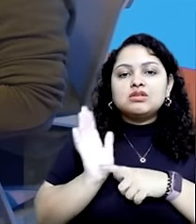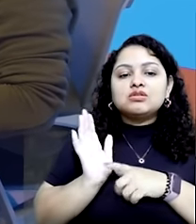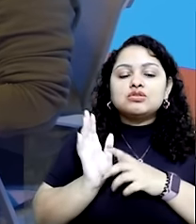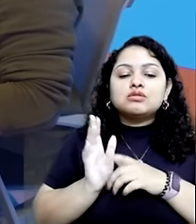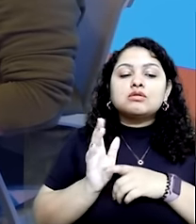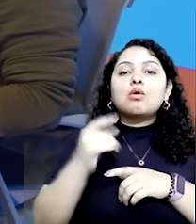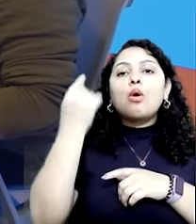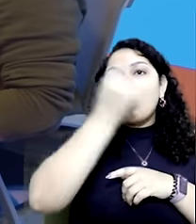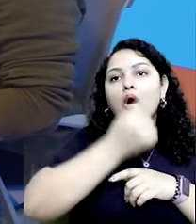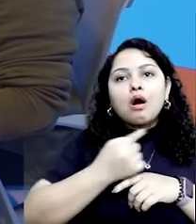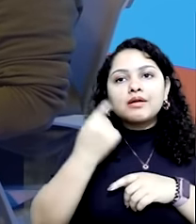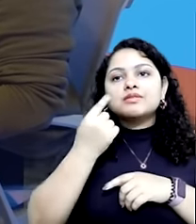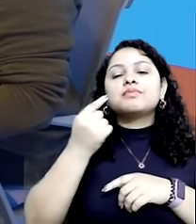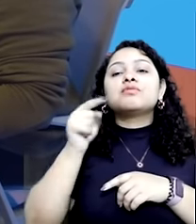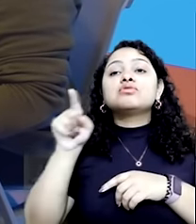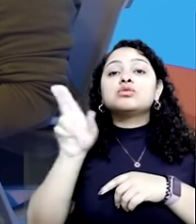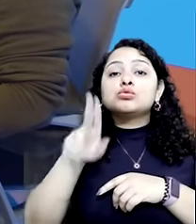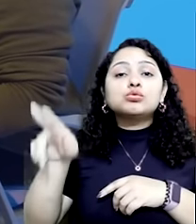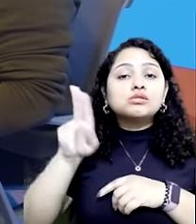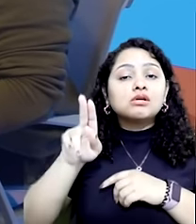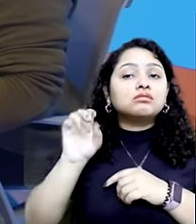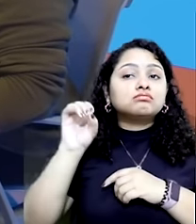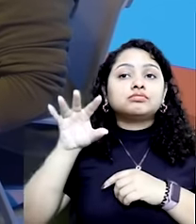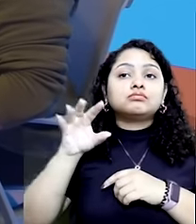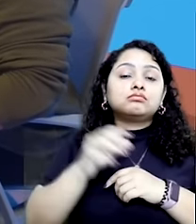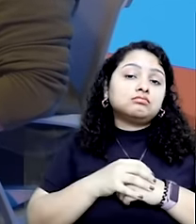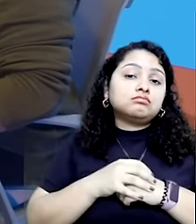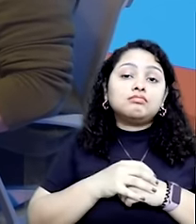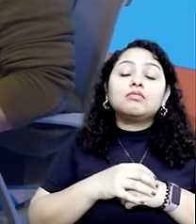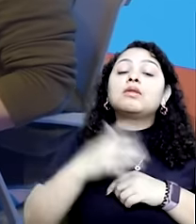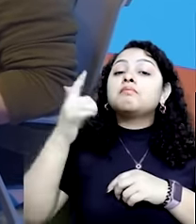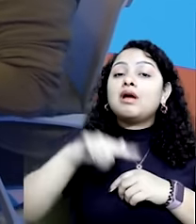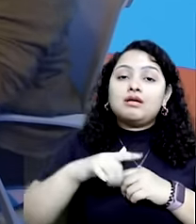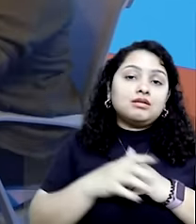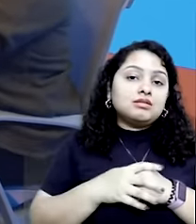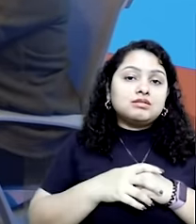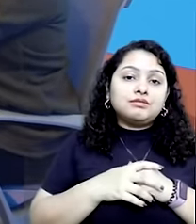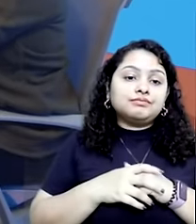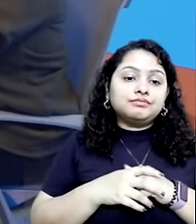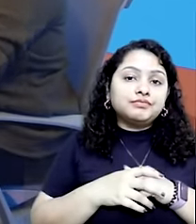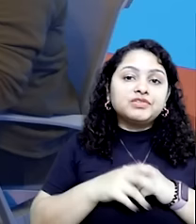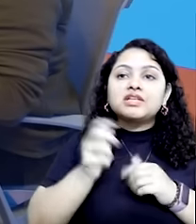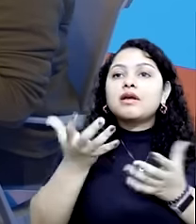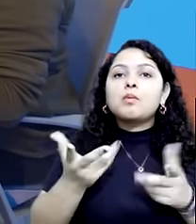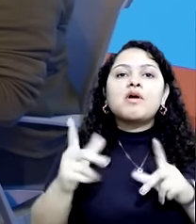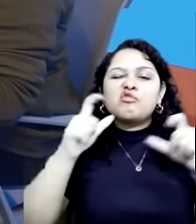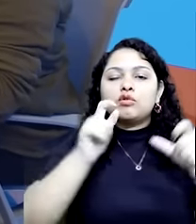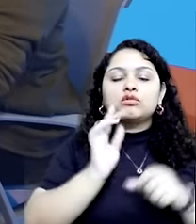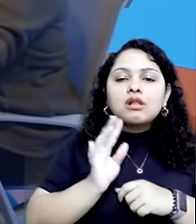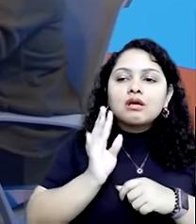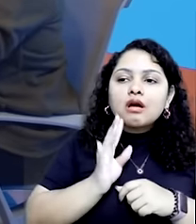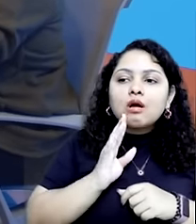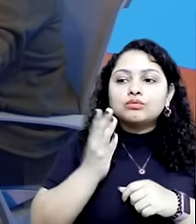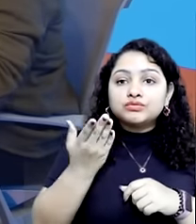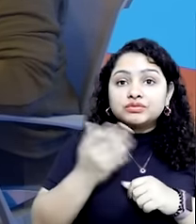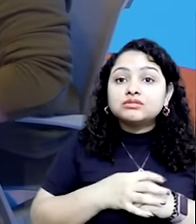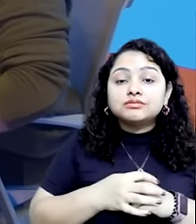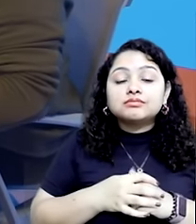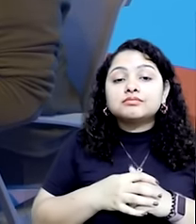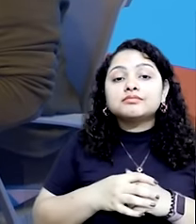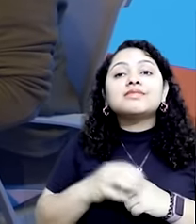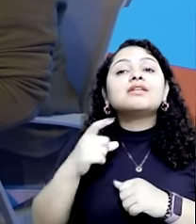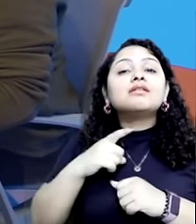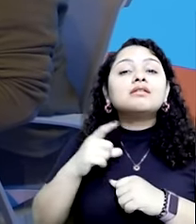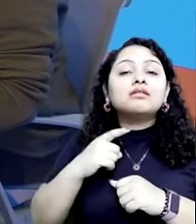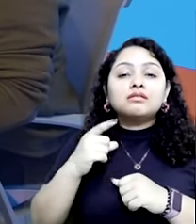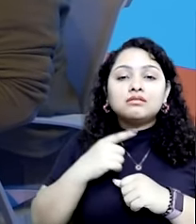duração para você usar esse tipo de iluminação e outra coisa por exemplo você quer tirar uma foto bacana de você tem um